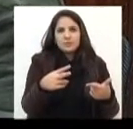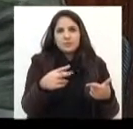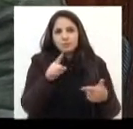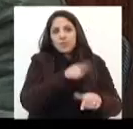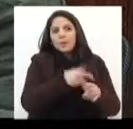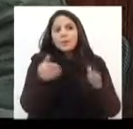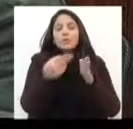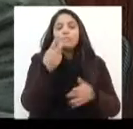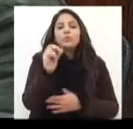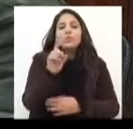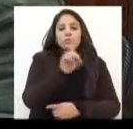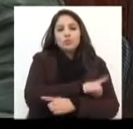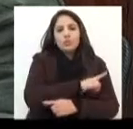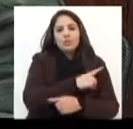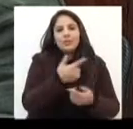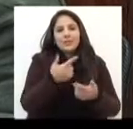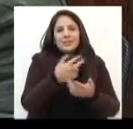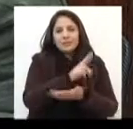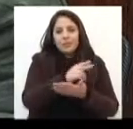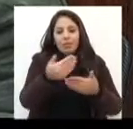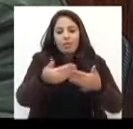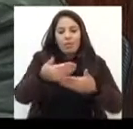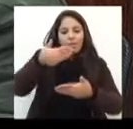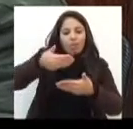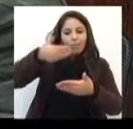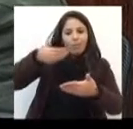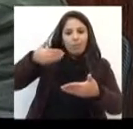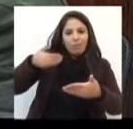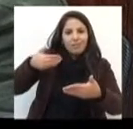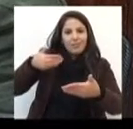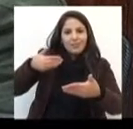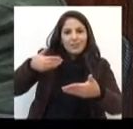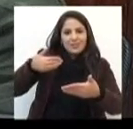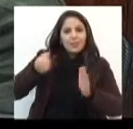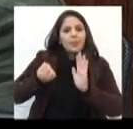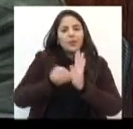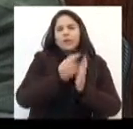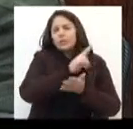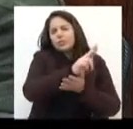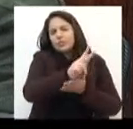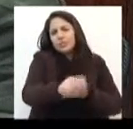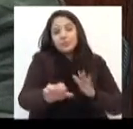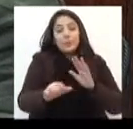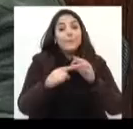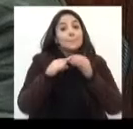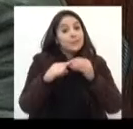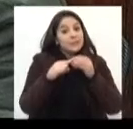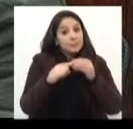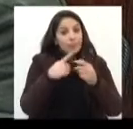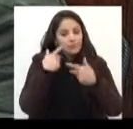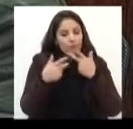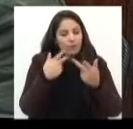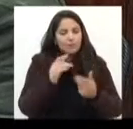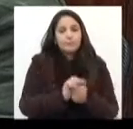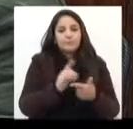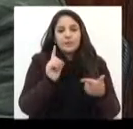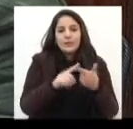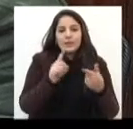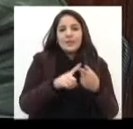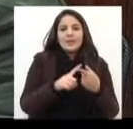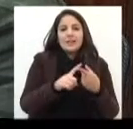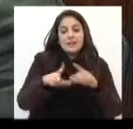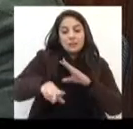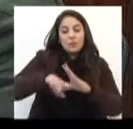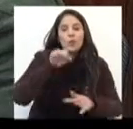dias vários retrocessos. Eles marcados por os mais variados, mas os principais. A nomeação